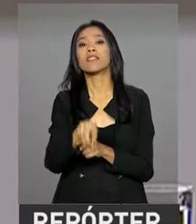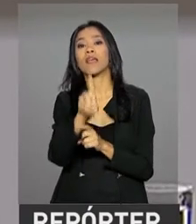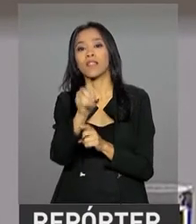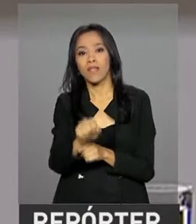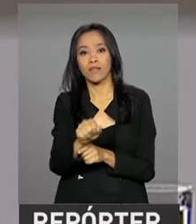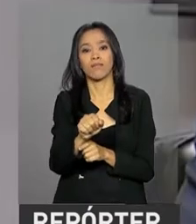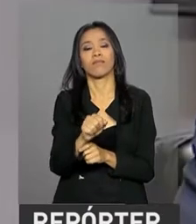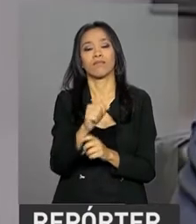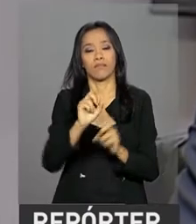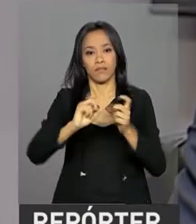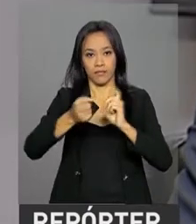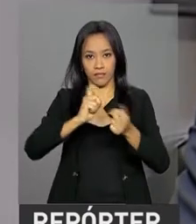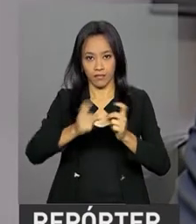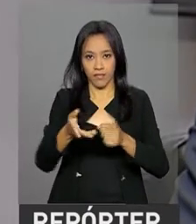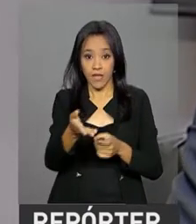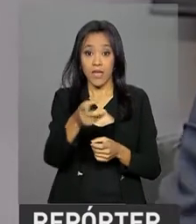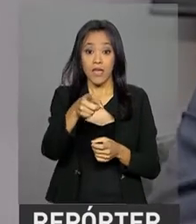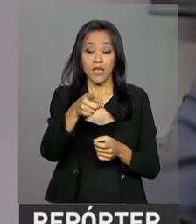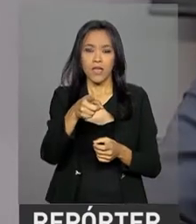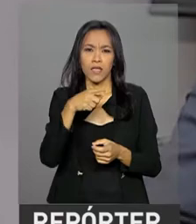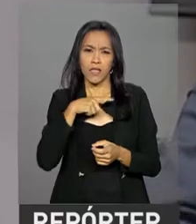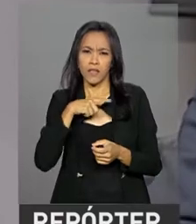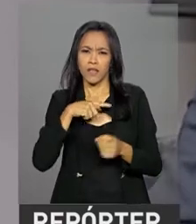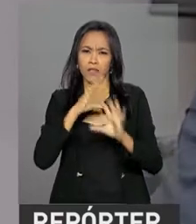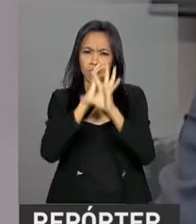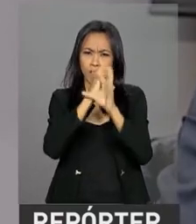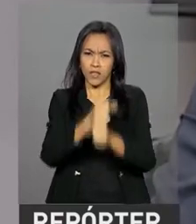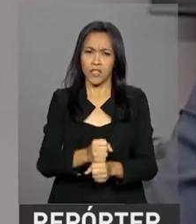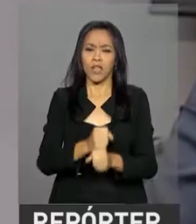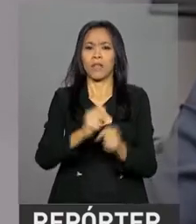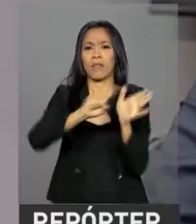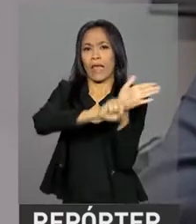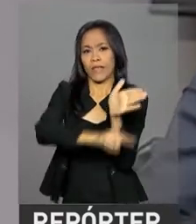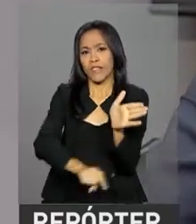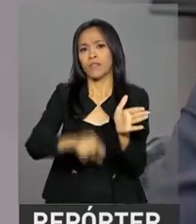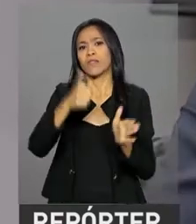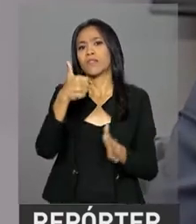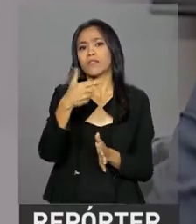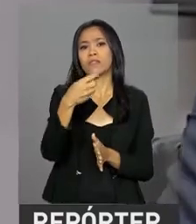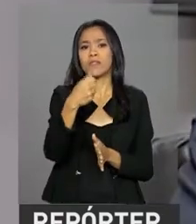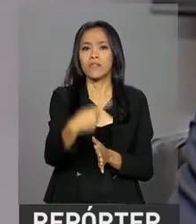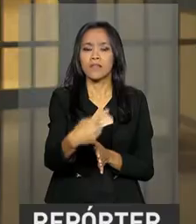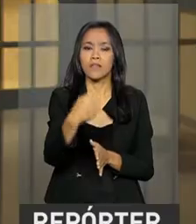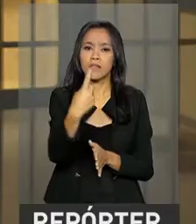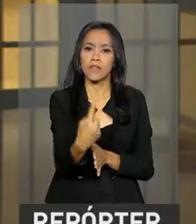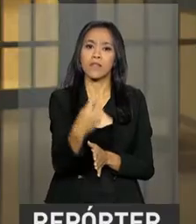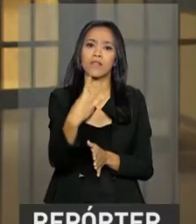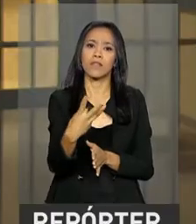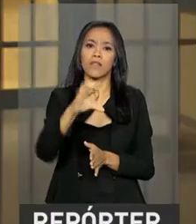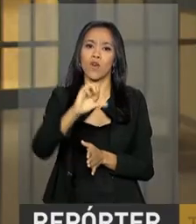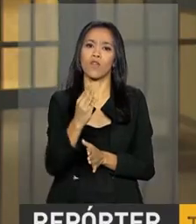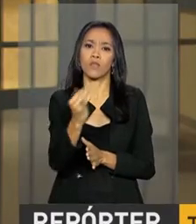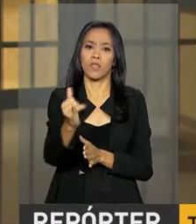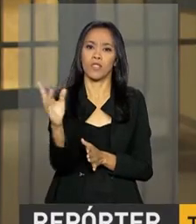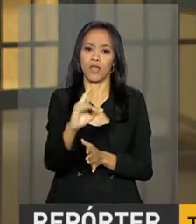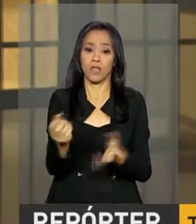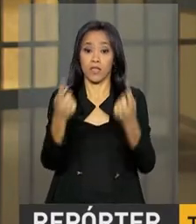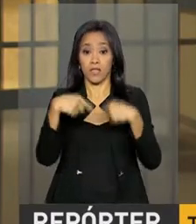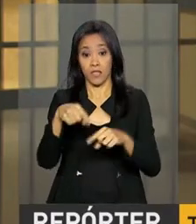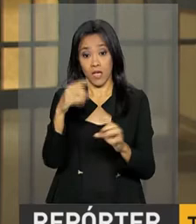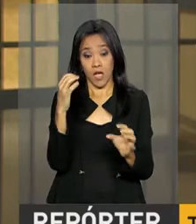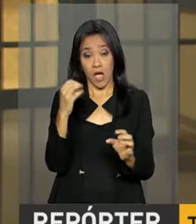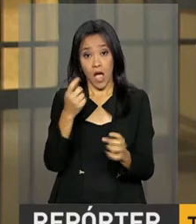anual de fechar o ano com o saldo negativo de 139 bilhões de reais com crescimento menor da economia